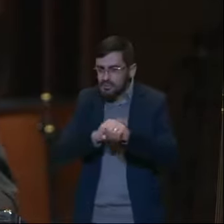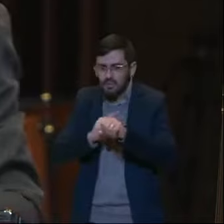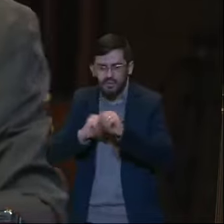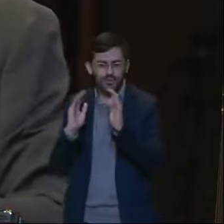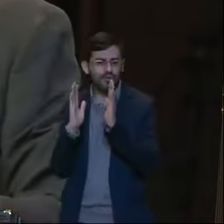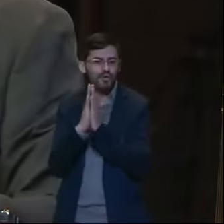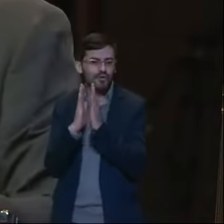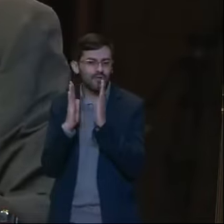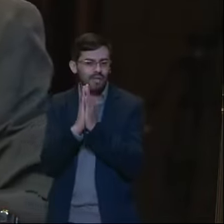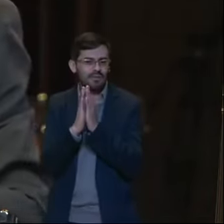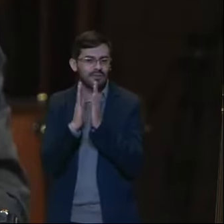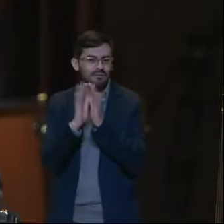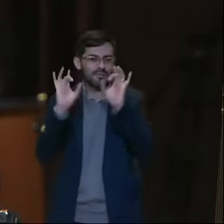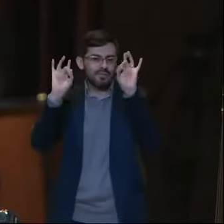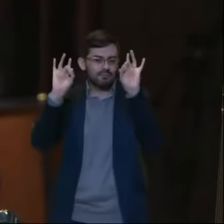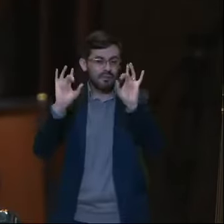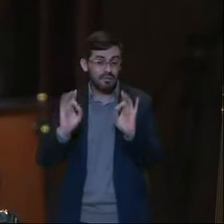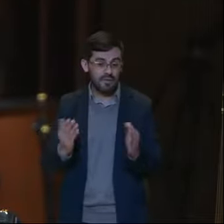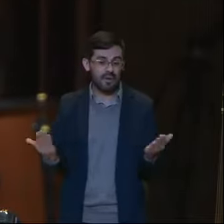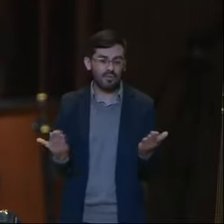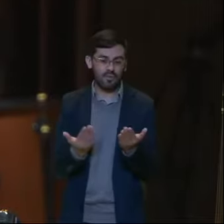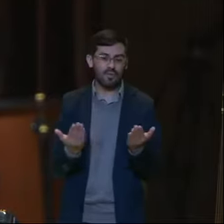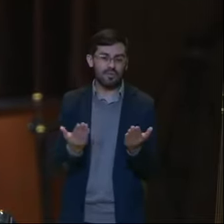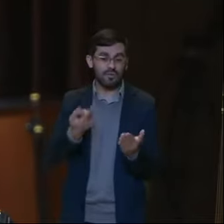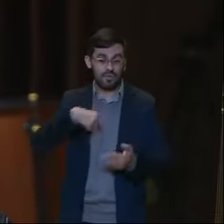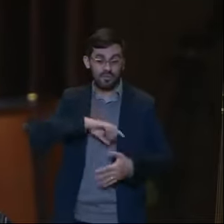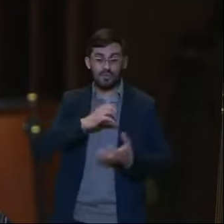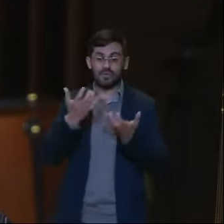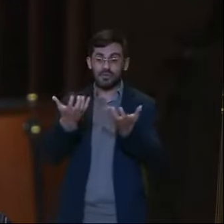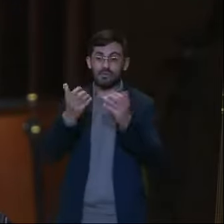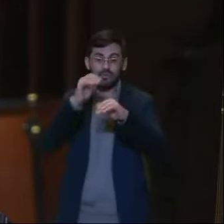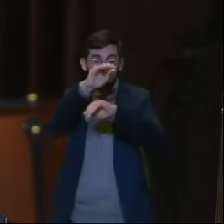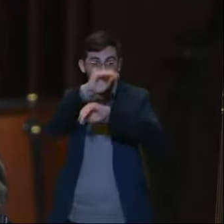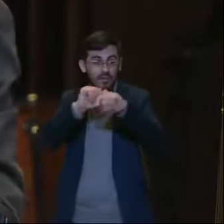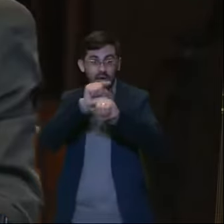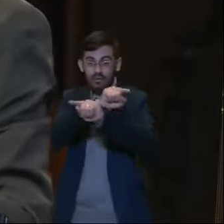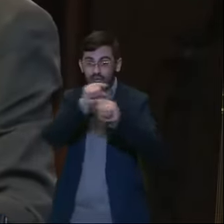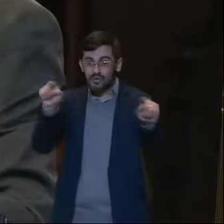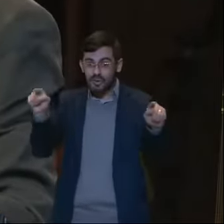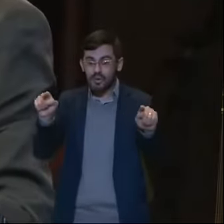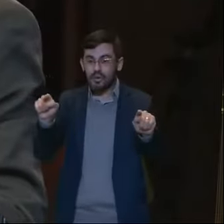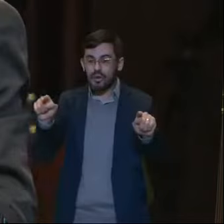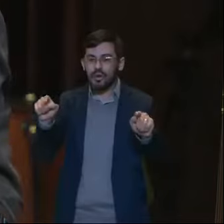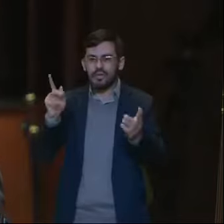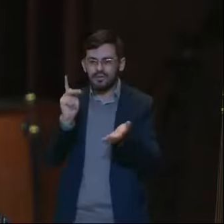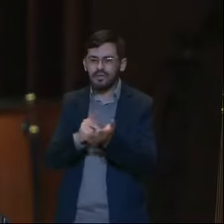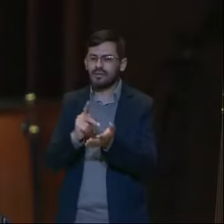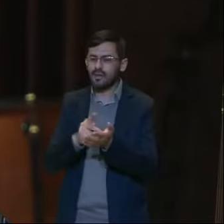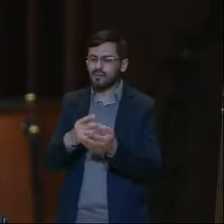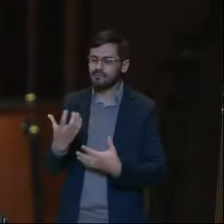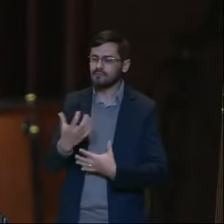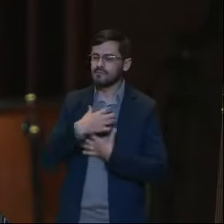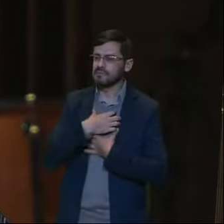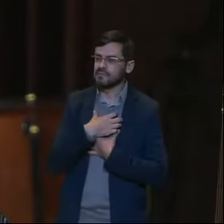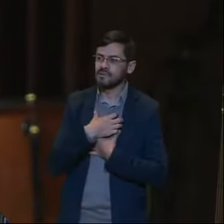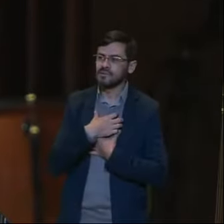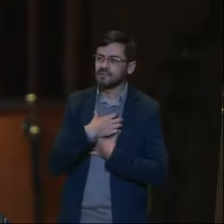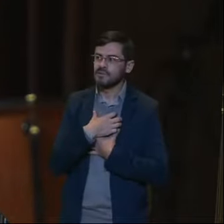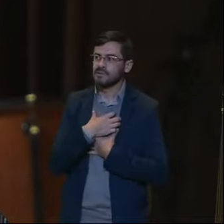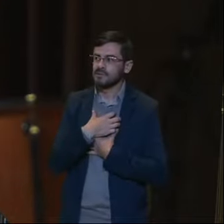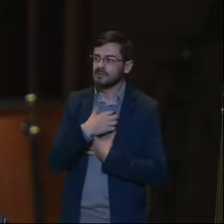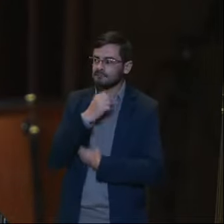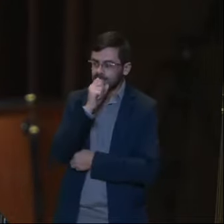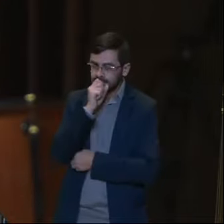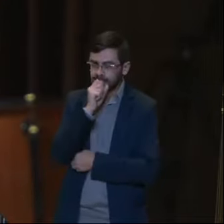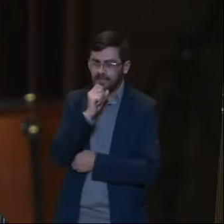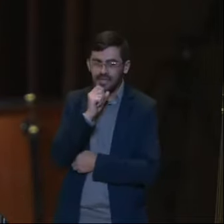de oração aqui nesse culto. E nós queremos convidar você a responder essa mensagem, agora por meio de